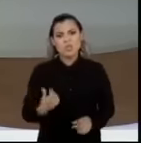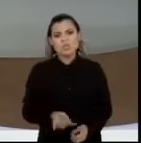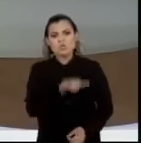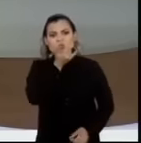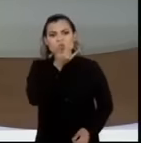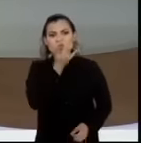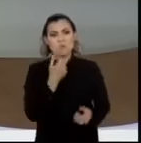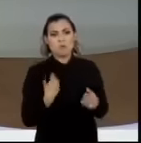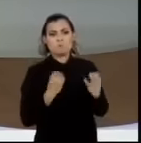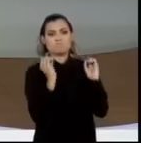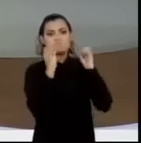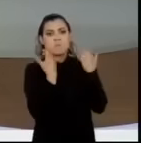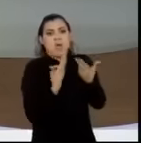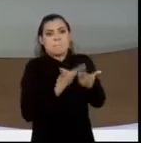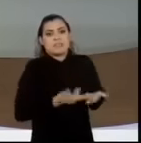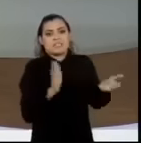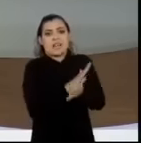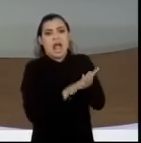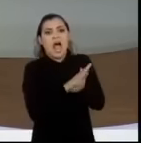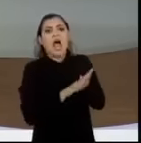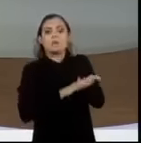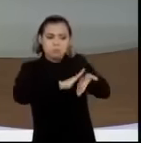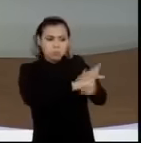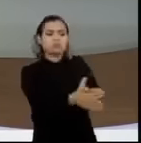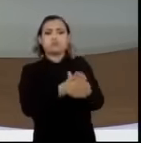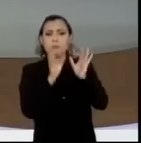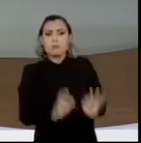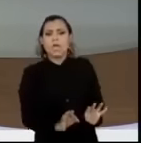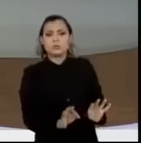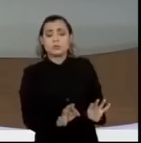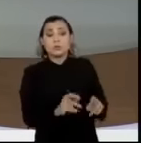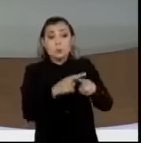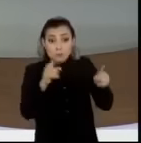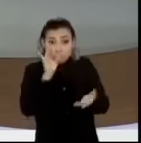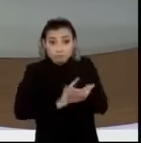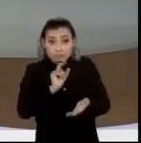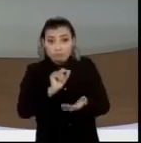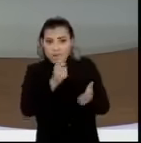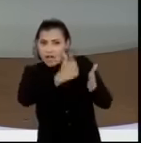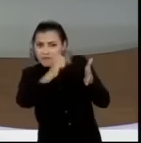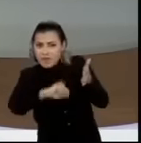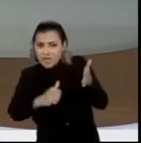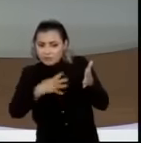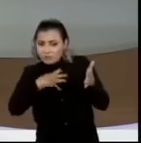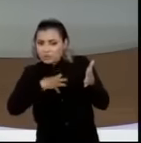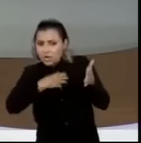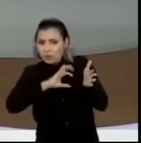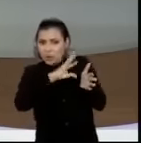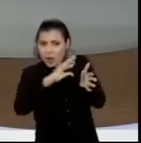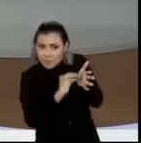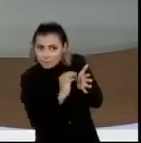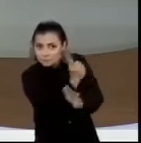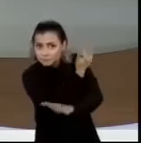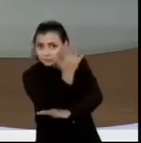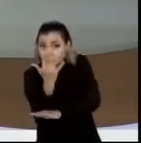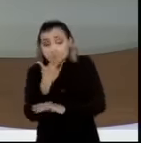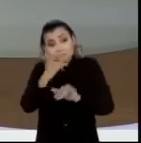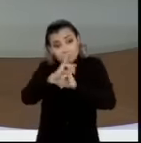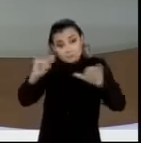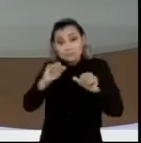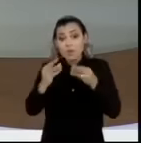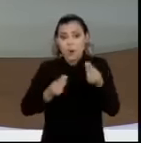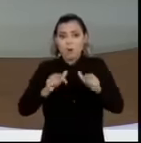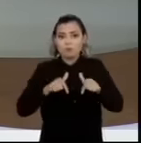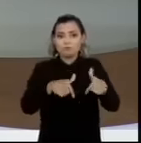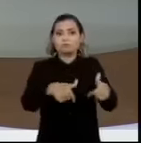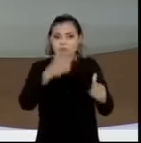ilegal. Para explicar a política ambiental do governo, analisar a situação da Amazônia e dizer quais medidas